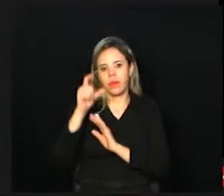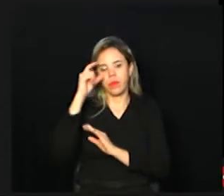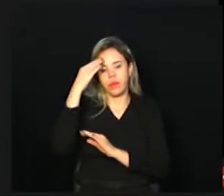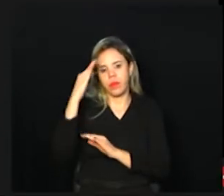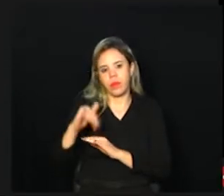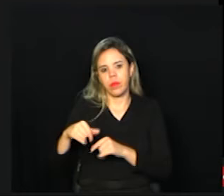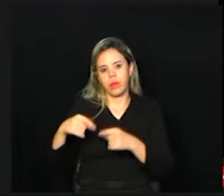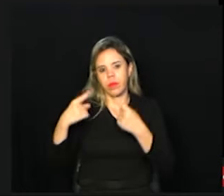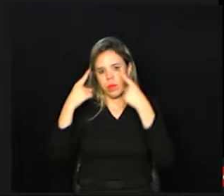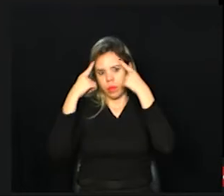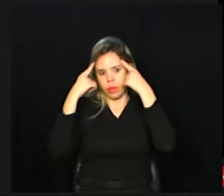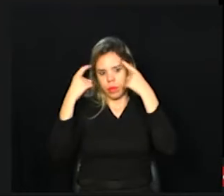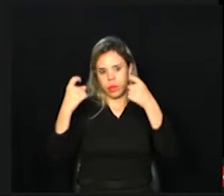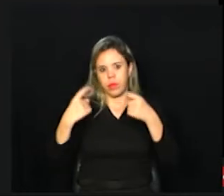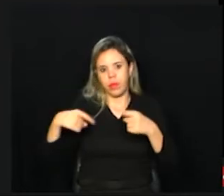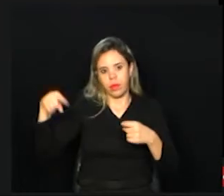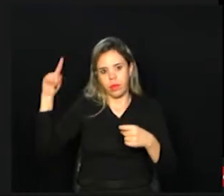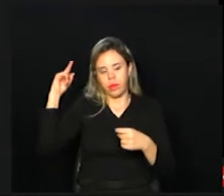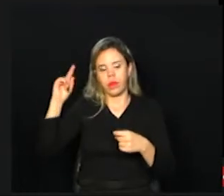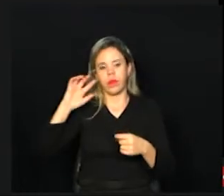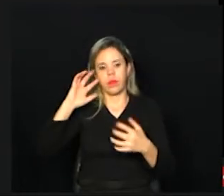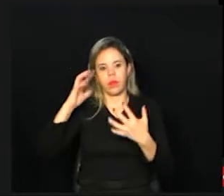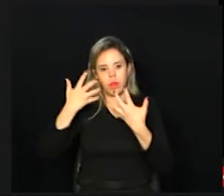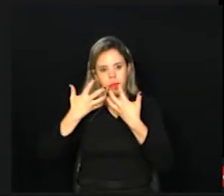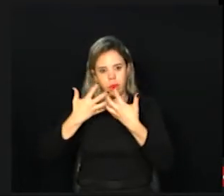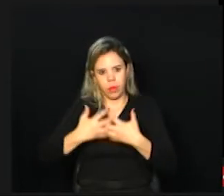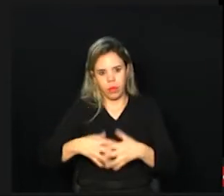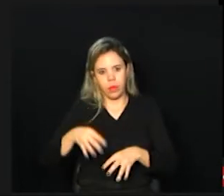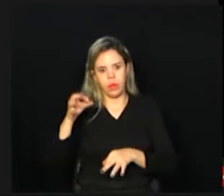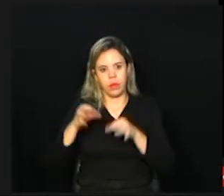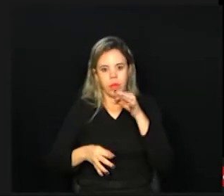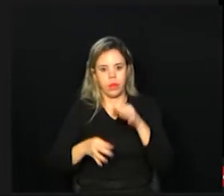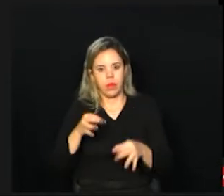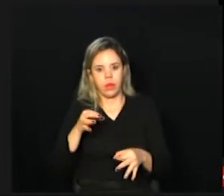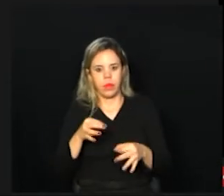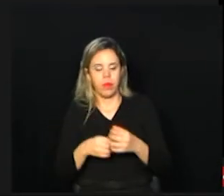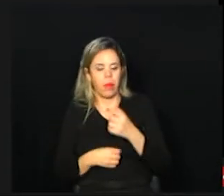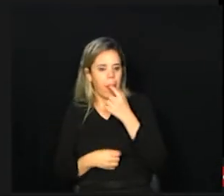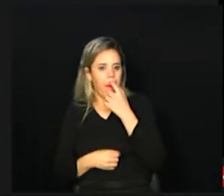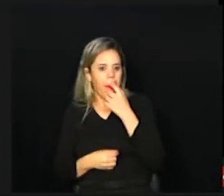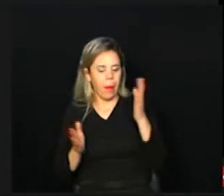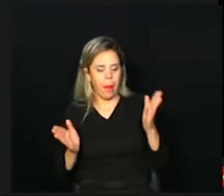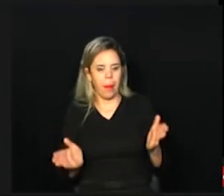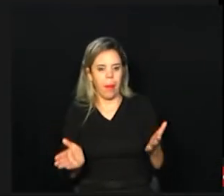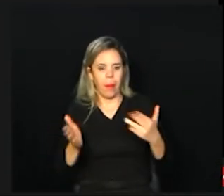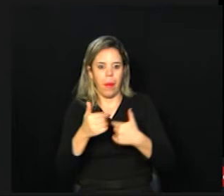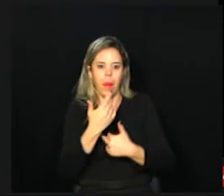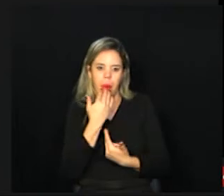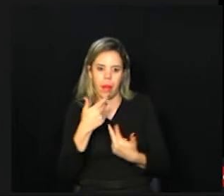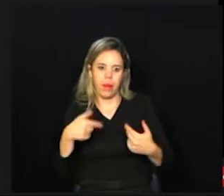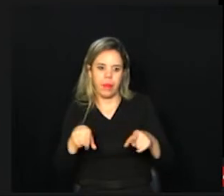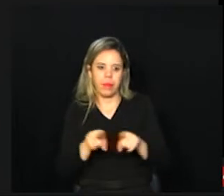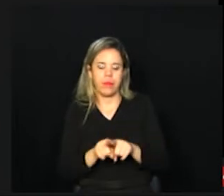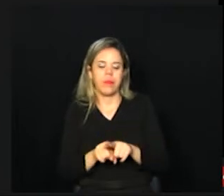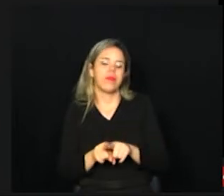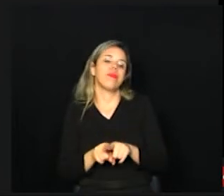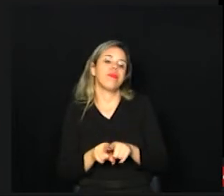violências eram sanadas na justiça com cestas básicas ou serviço à